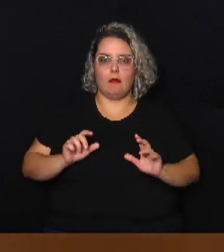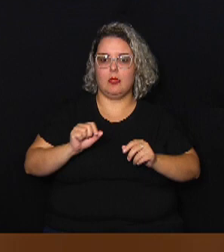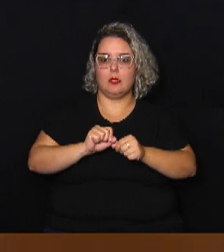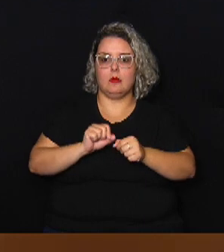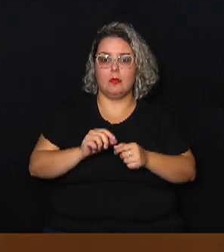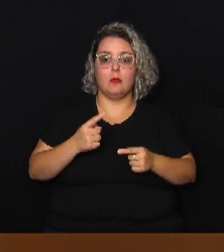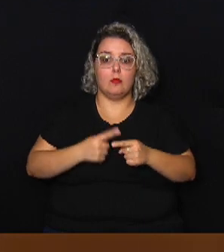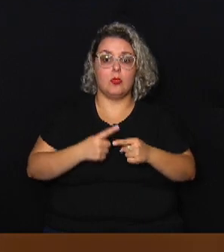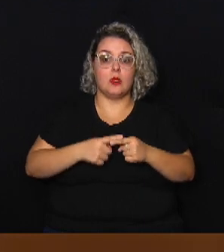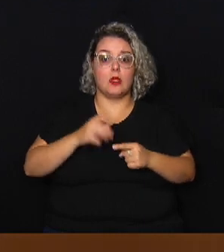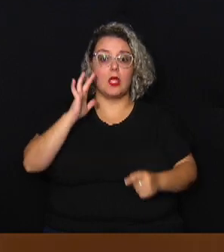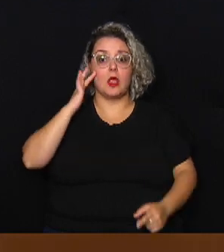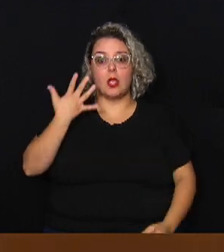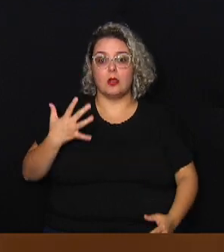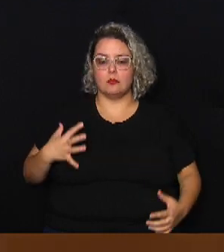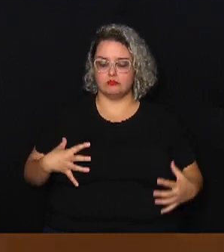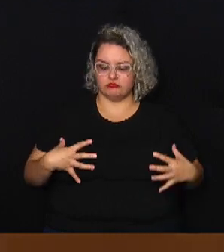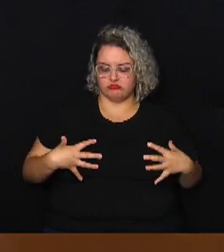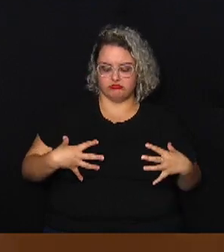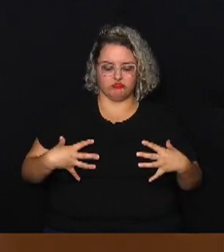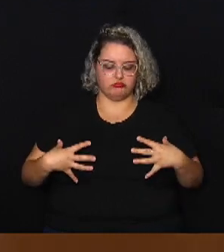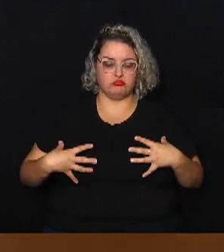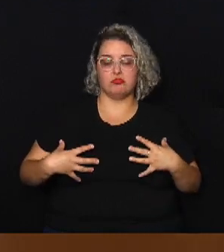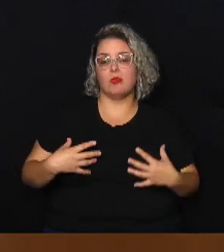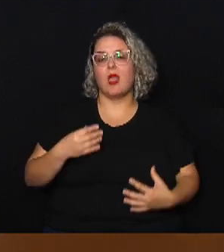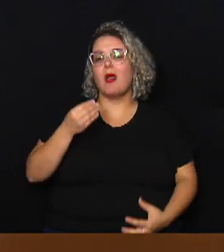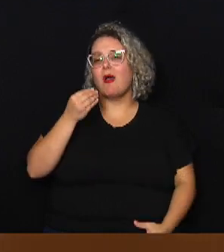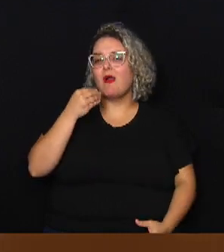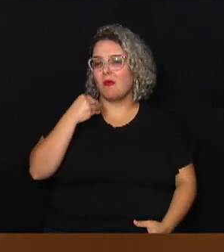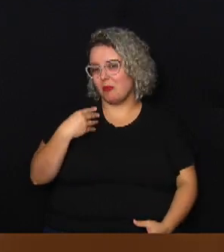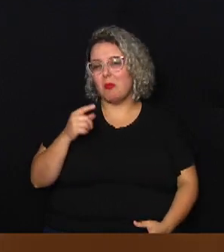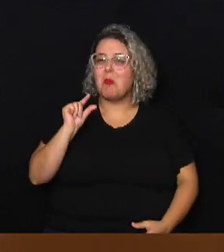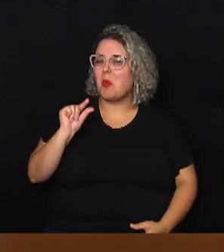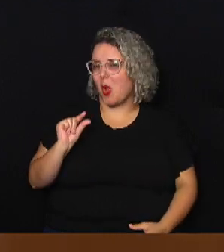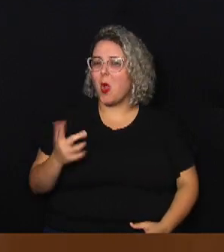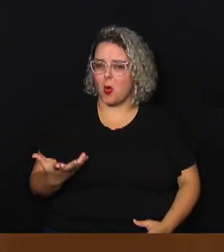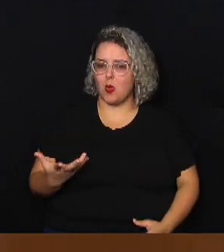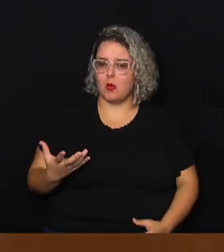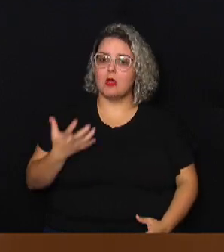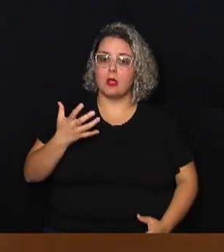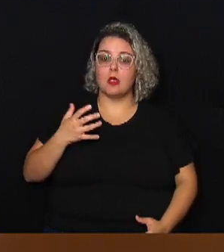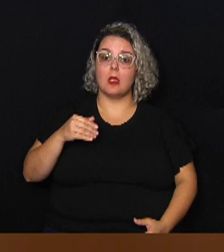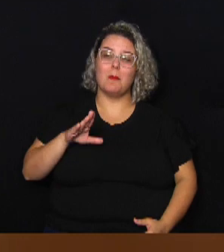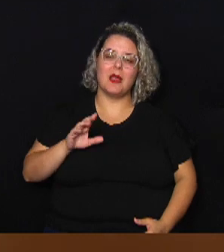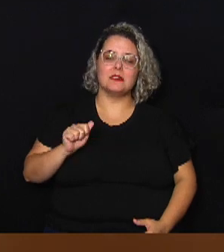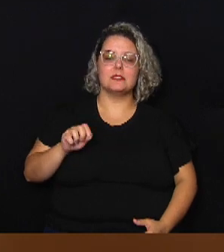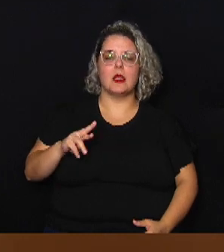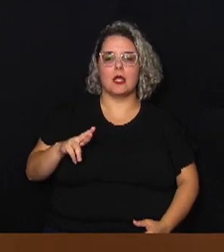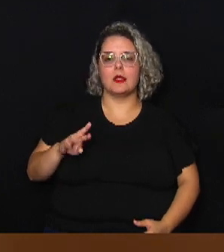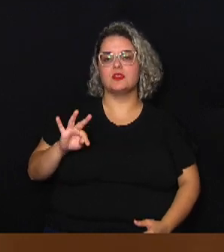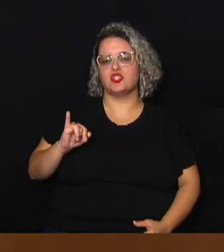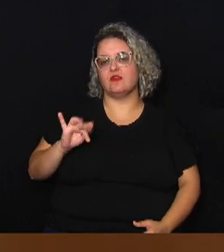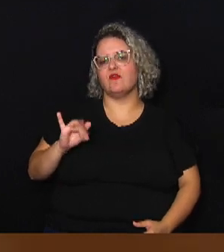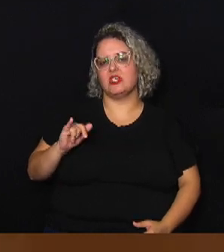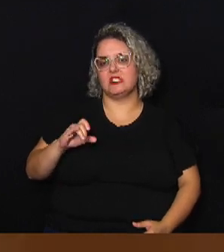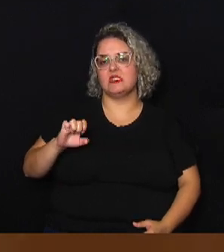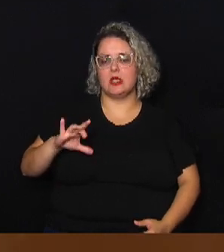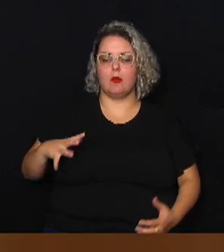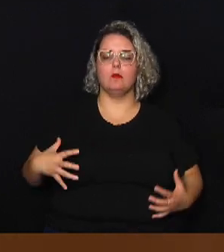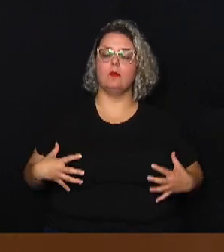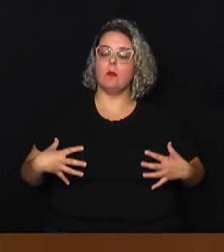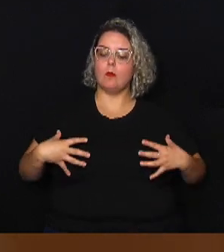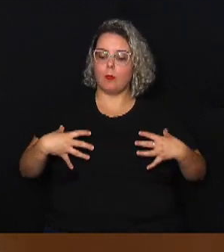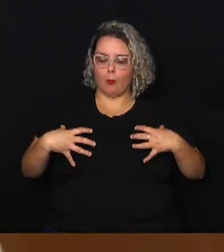que o formato vai ser muito pobre e a pessoa quer ter um formato mais artificial. Então, a gente acaba indicando